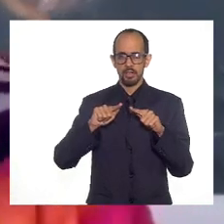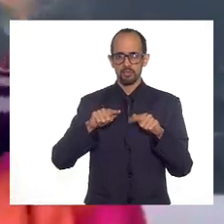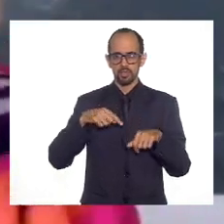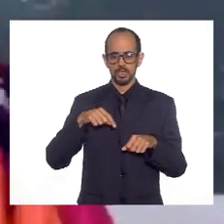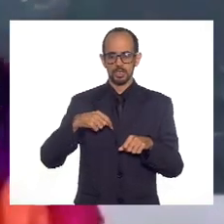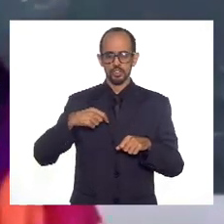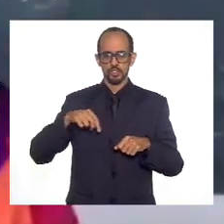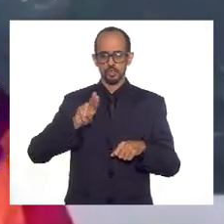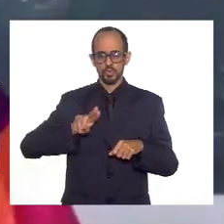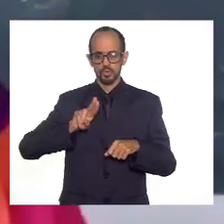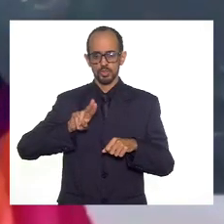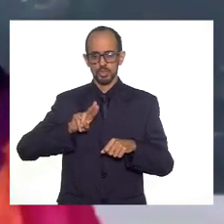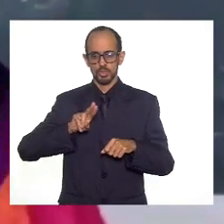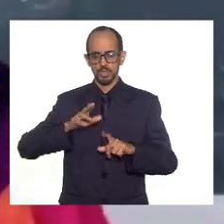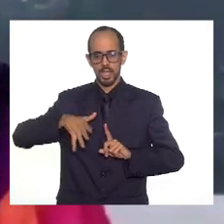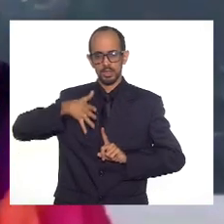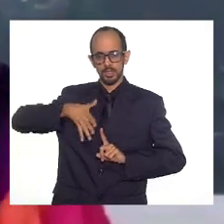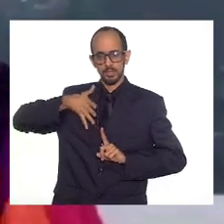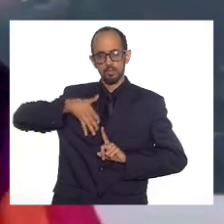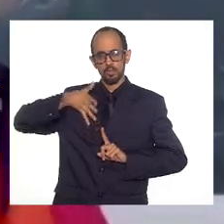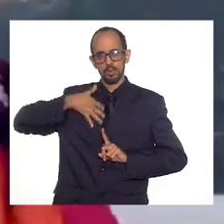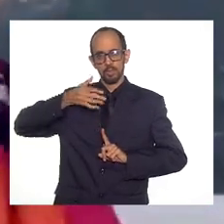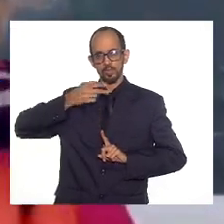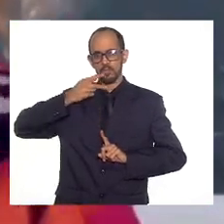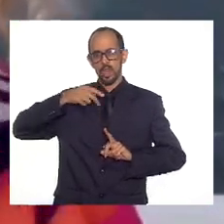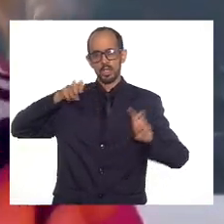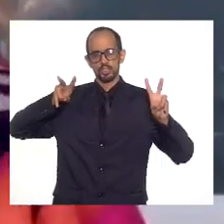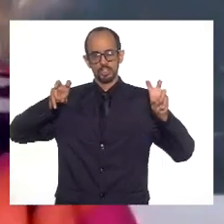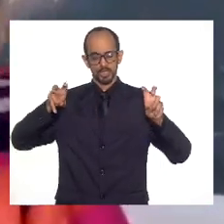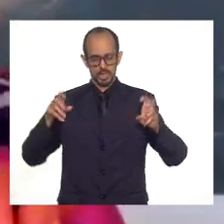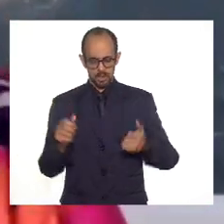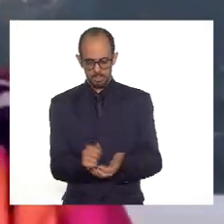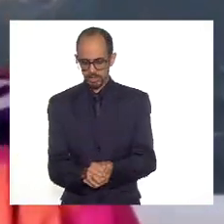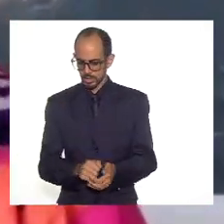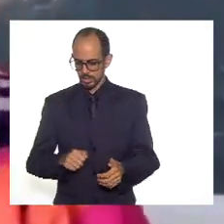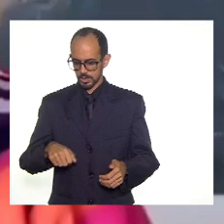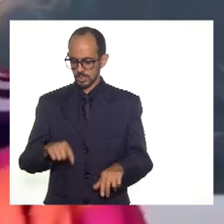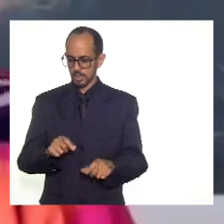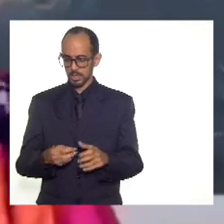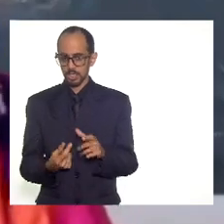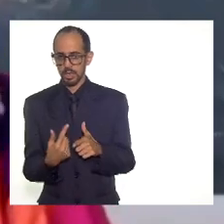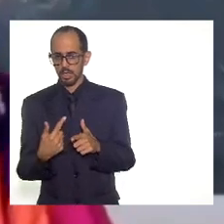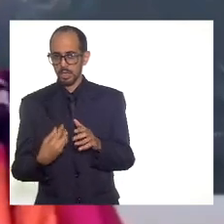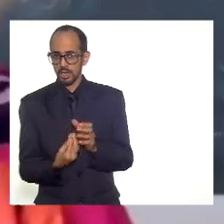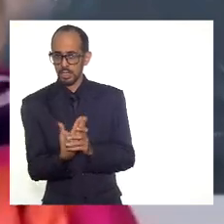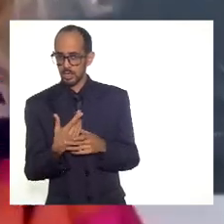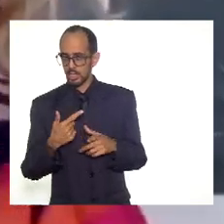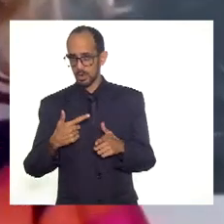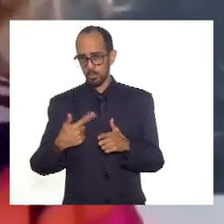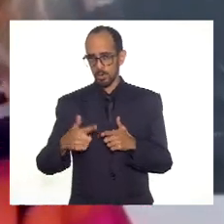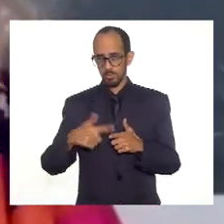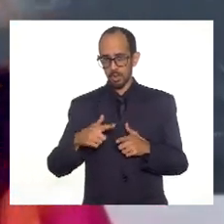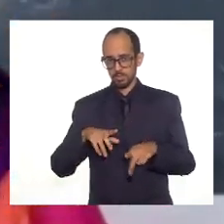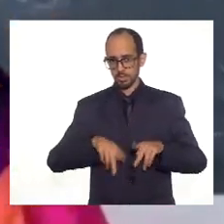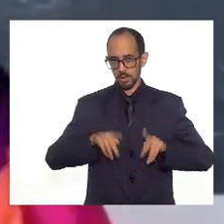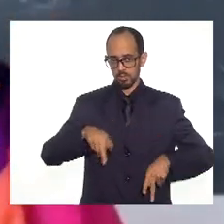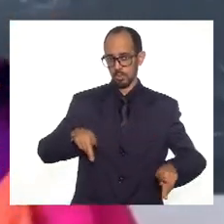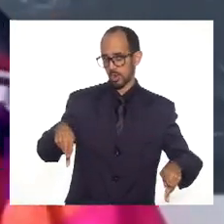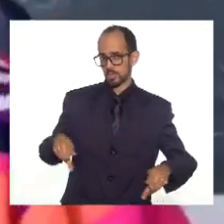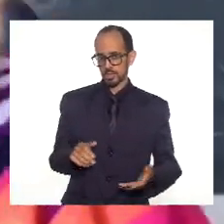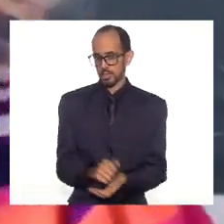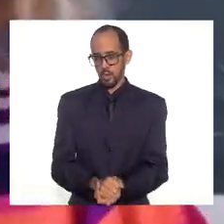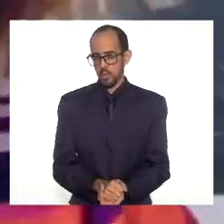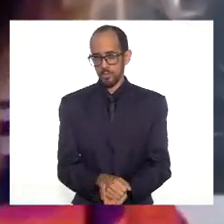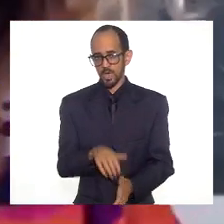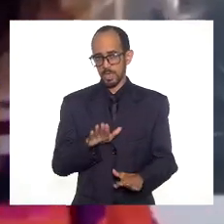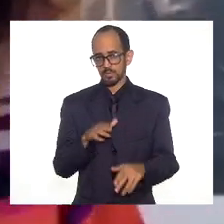tribuna não para falar de todos esses temas que afetam tão diretamente a nossa população, mas para falar o óbvio, porque